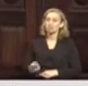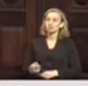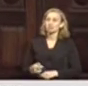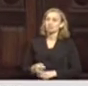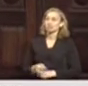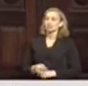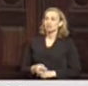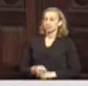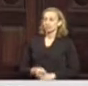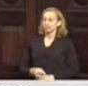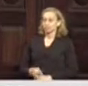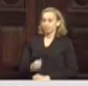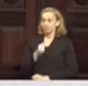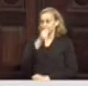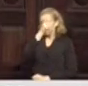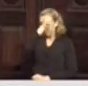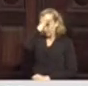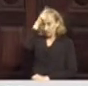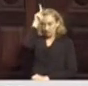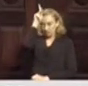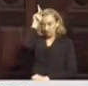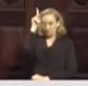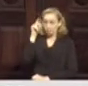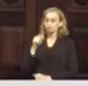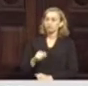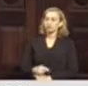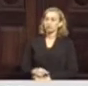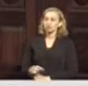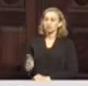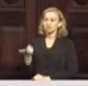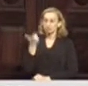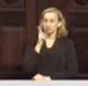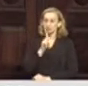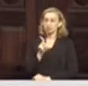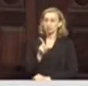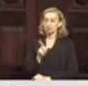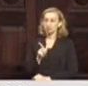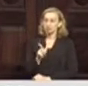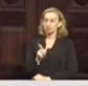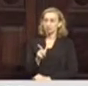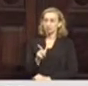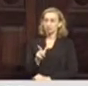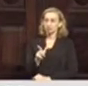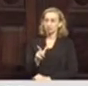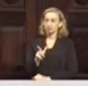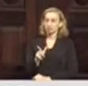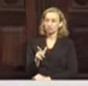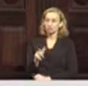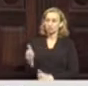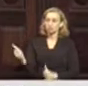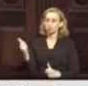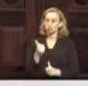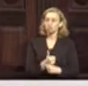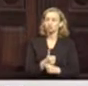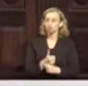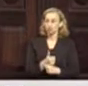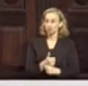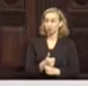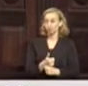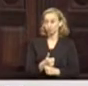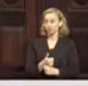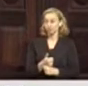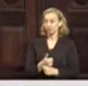e se elegeu, derrotando Fernando Gabeira e eu, que fui